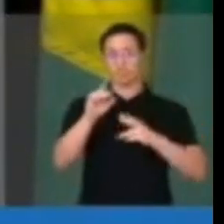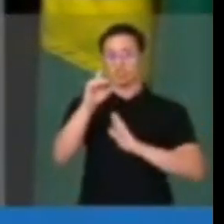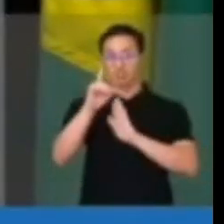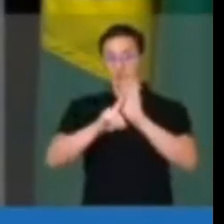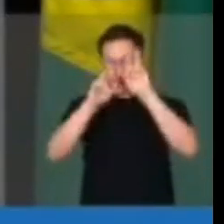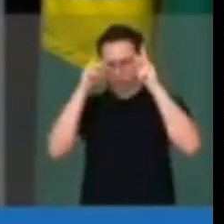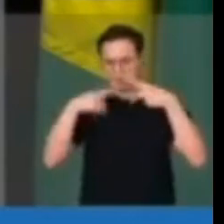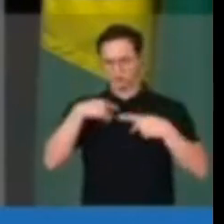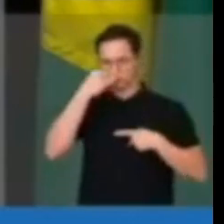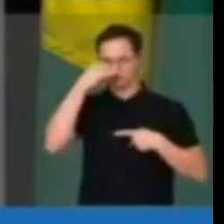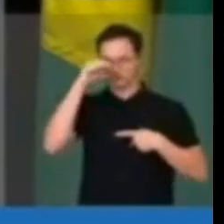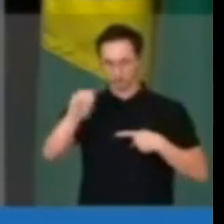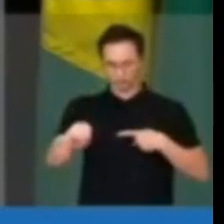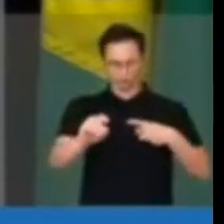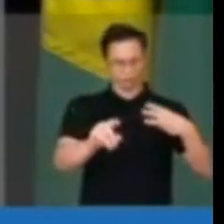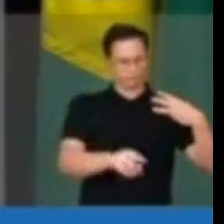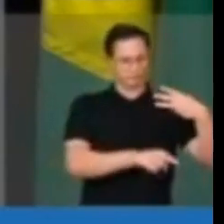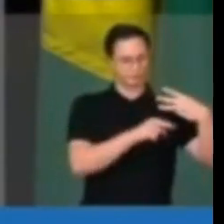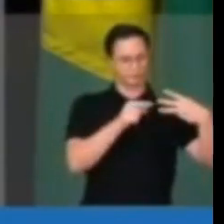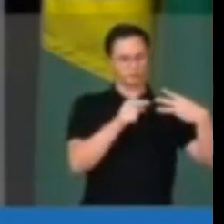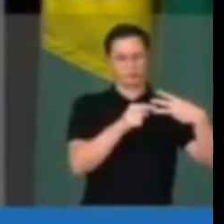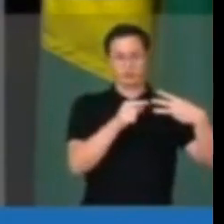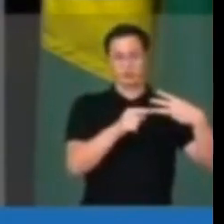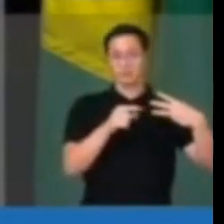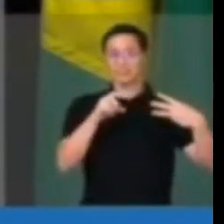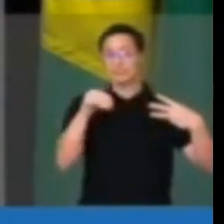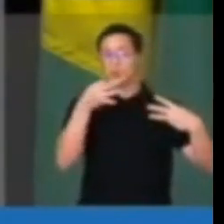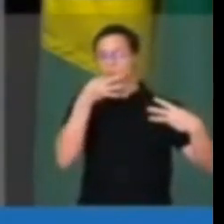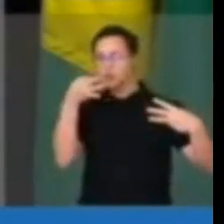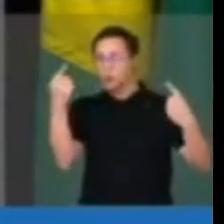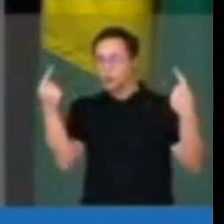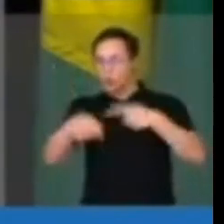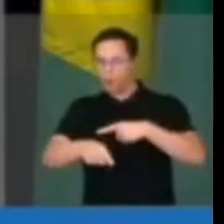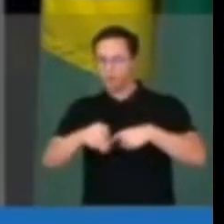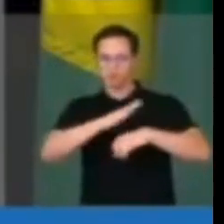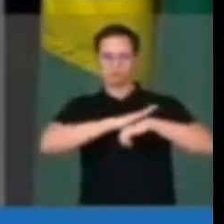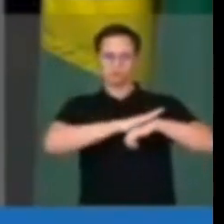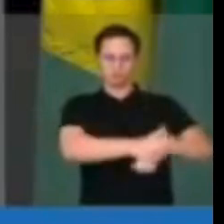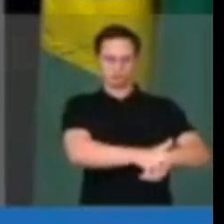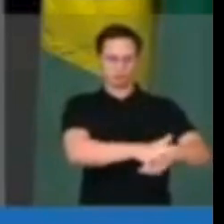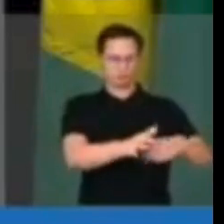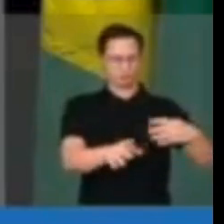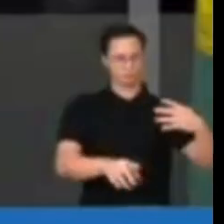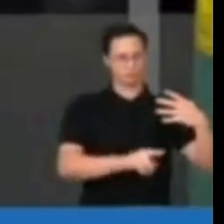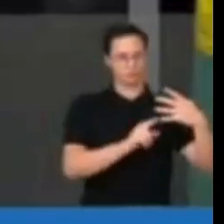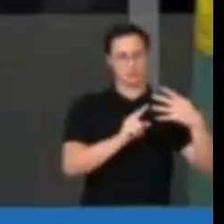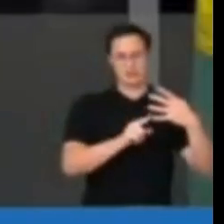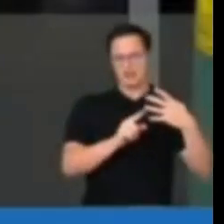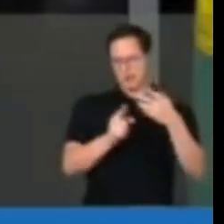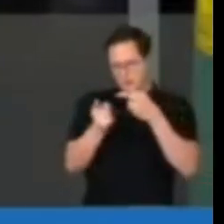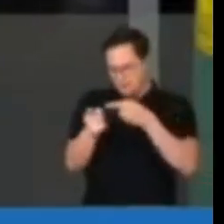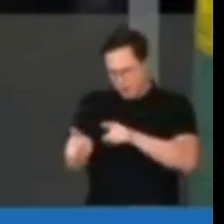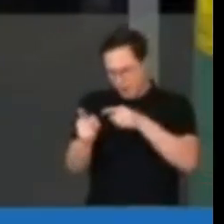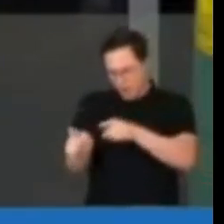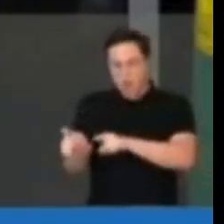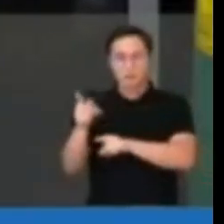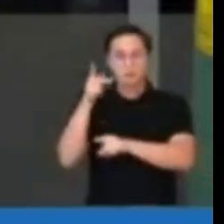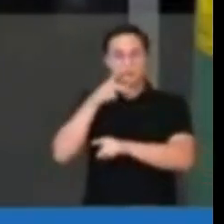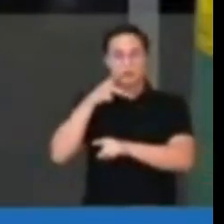humanos, repressão brutal à oposição, perseguição a parlamentares, presos